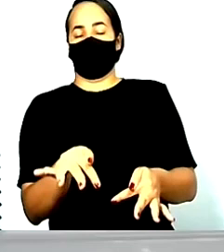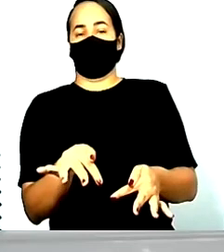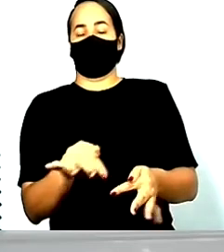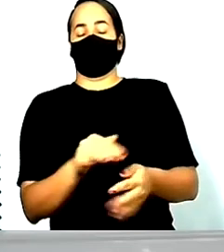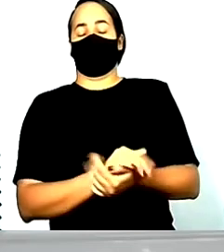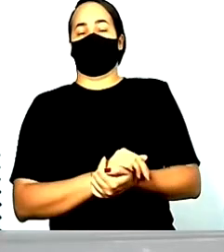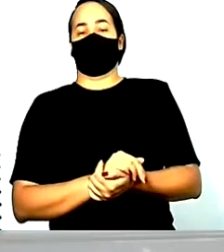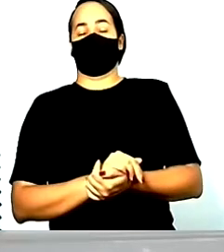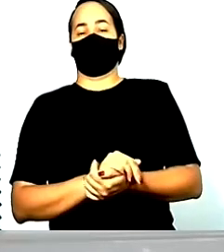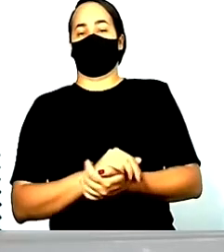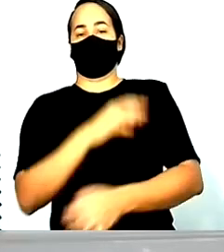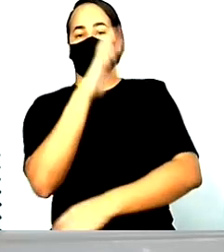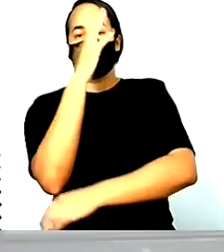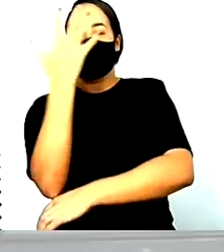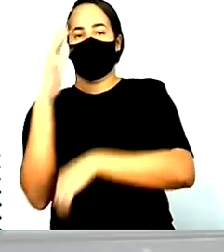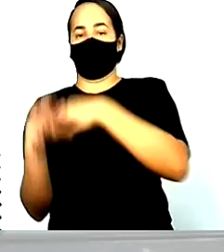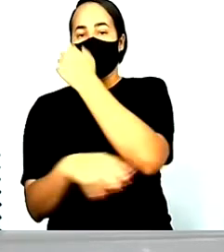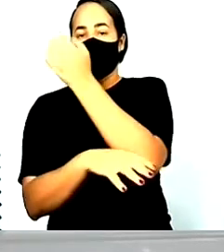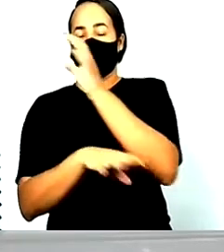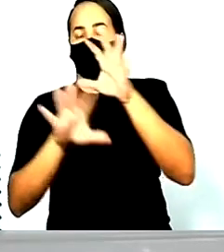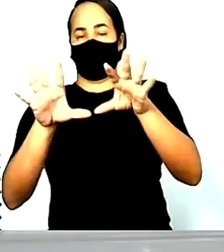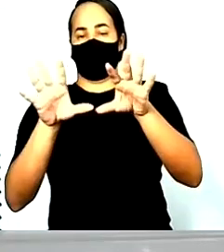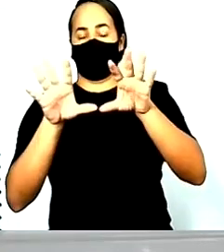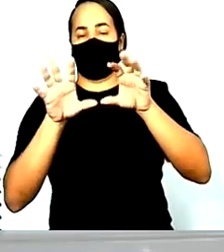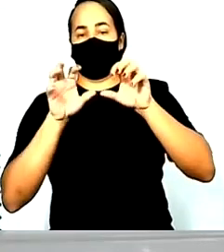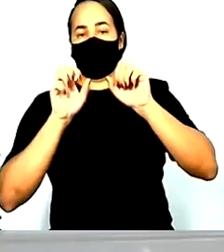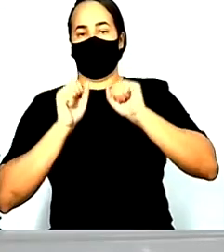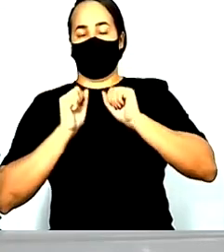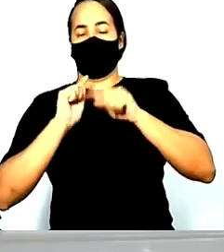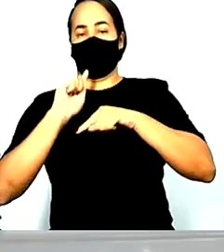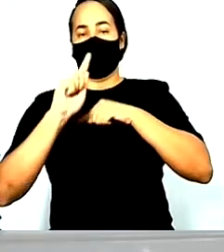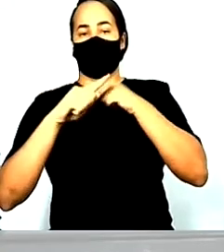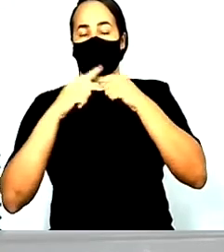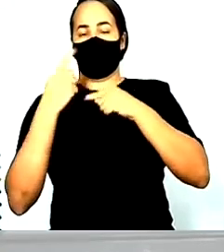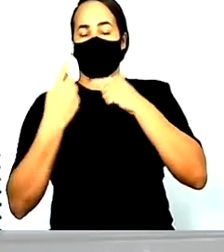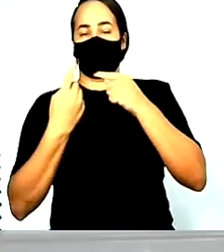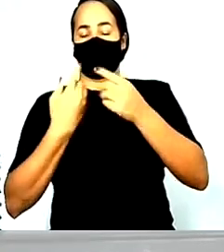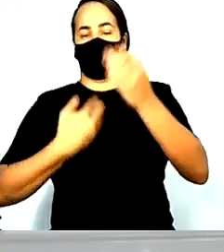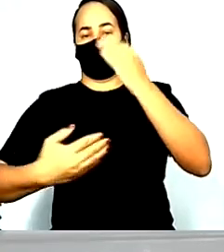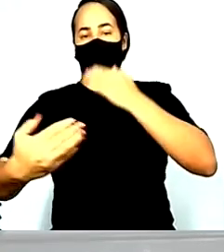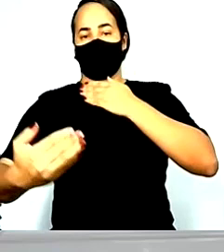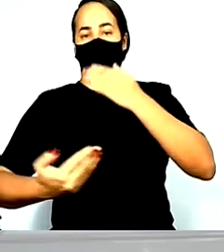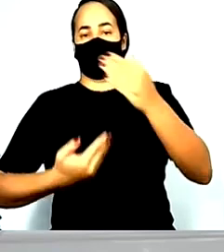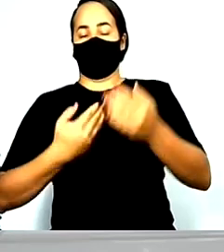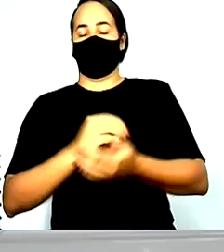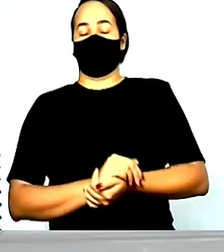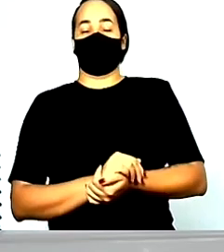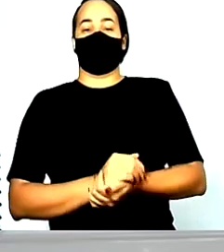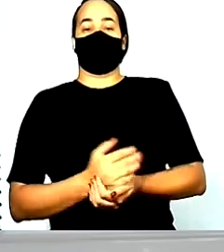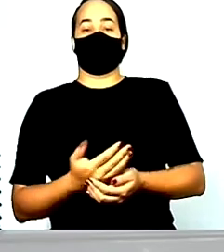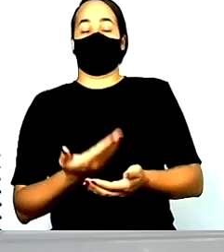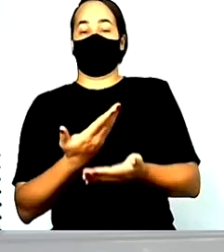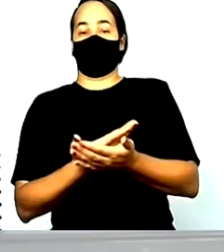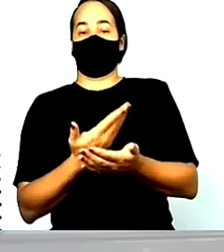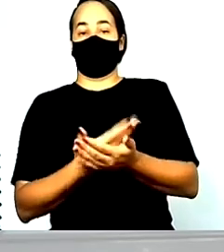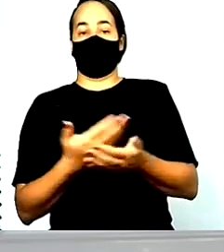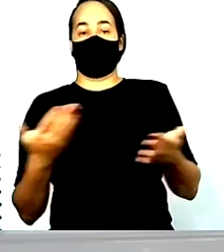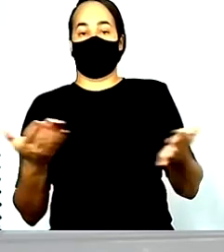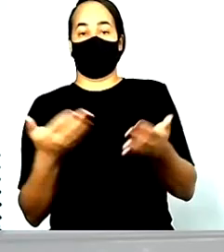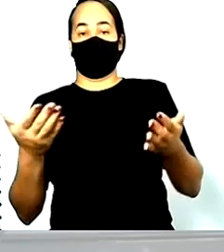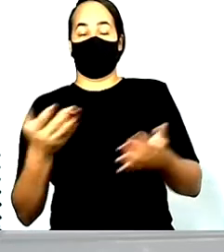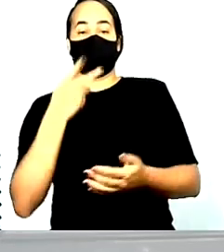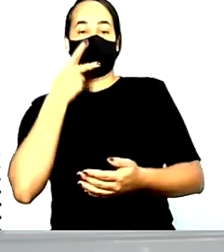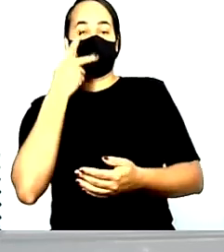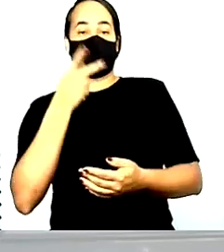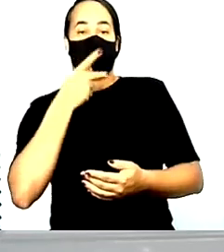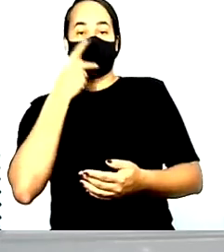vou utilizar e depois devolvê-los à natureza, ao meio ambiente, certo? Agora vamos para a nossa aula de hoje. Hoje a gente vai falar